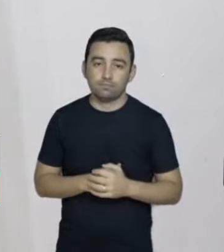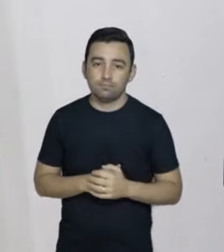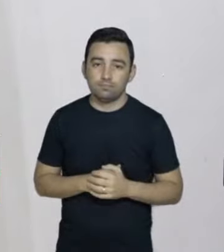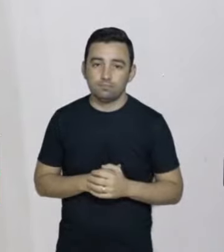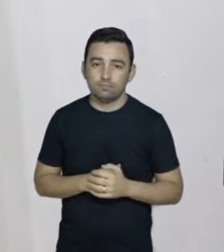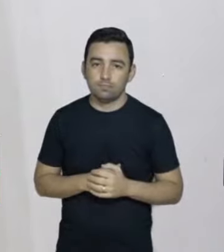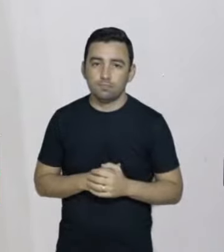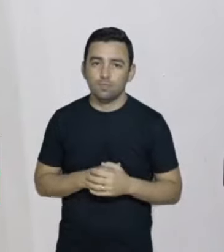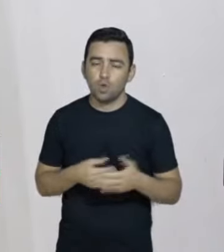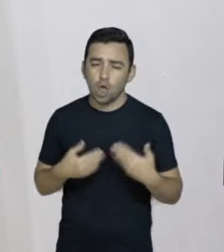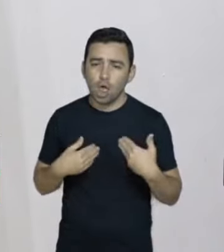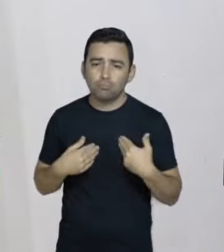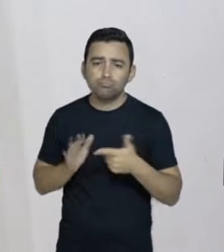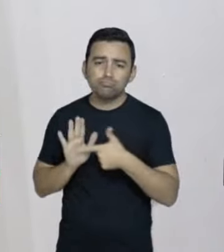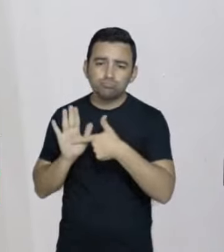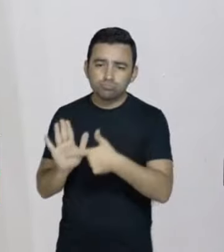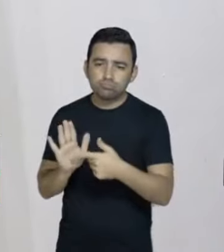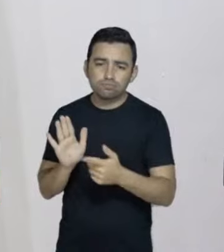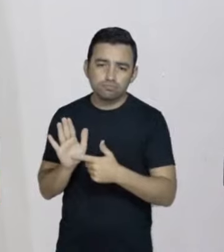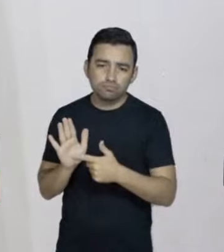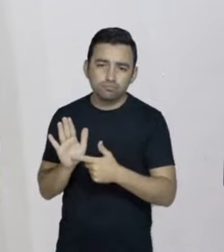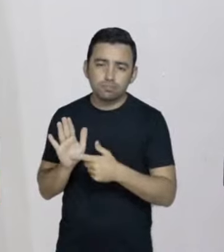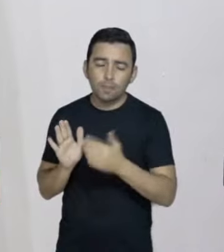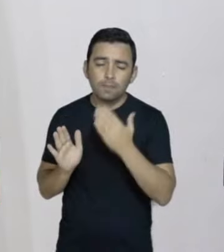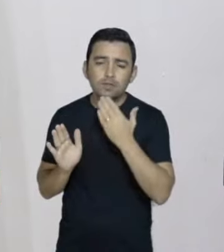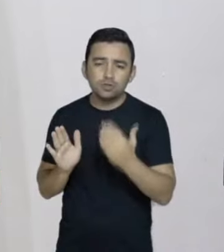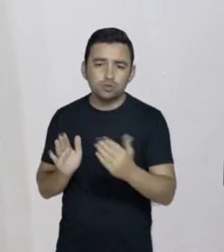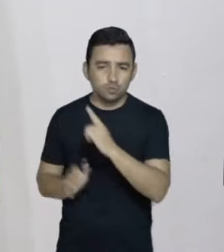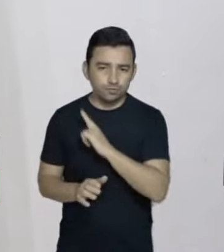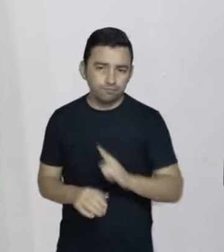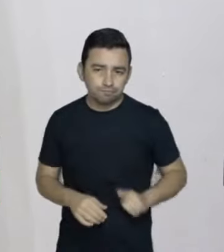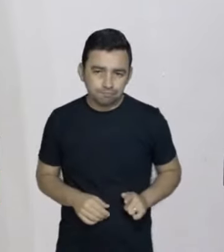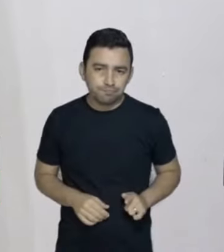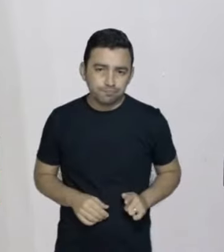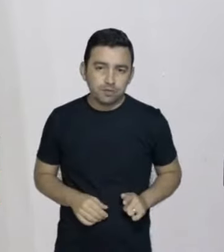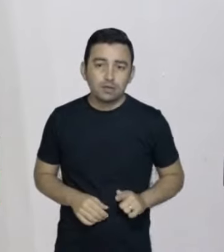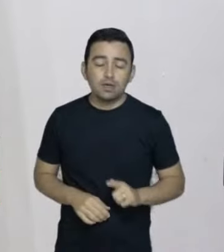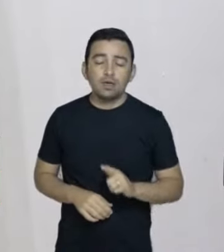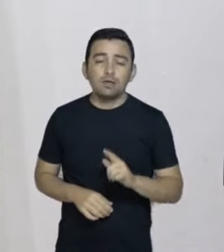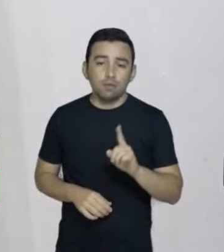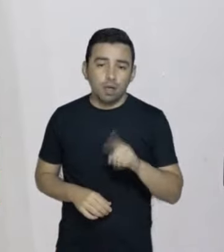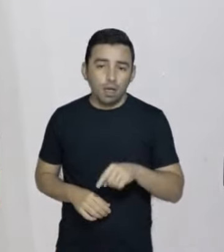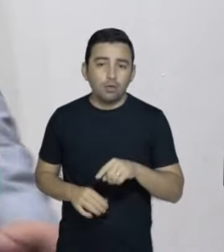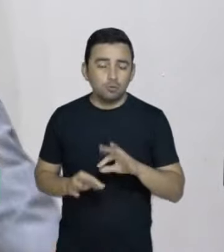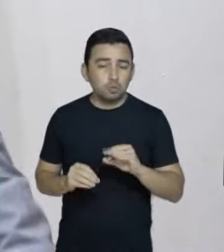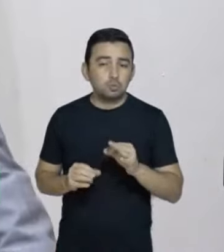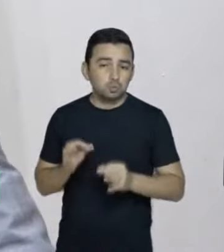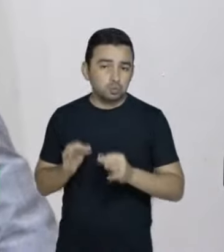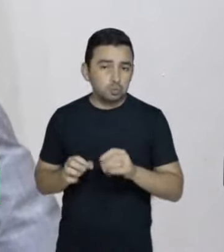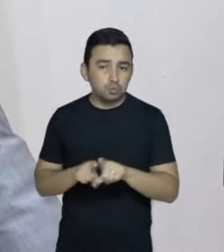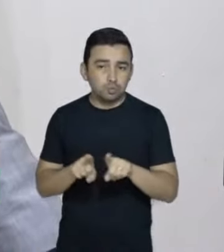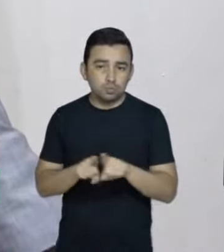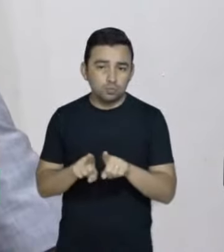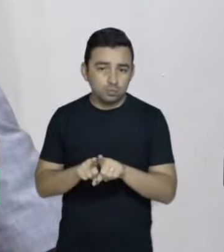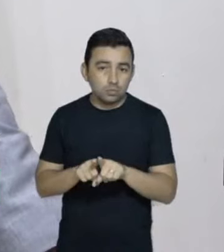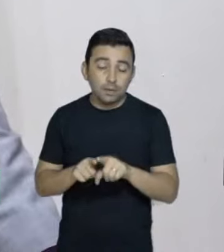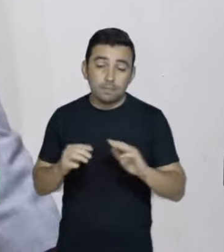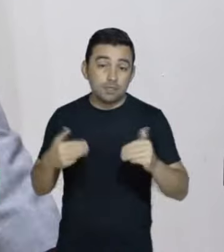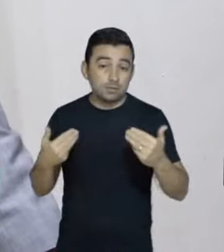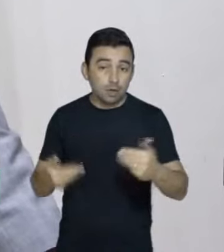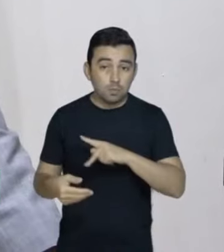Fiz hoje uma indicação, um pedido ao governo do Estado, um pedido para a nossa Polícia Judiciária, e, se for preciso, a gente pede para o Ministério